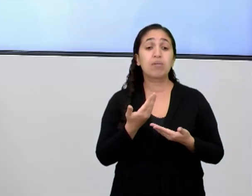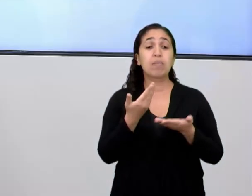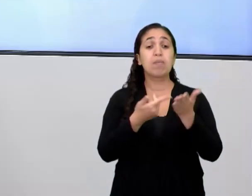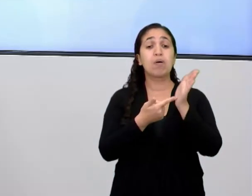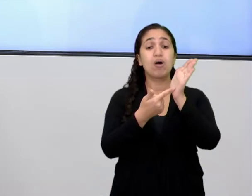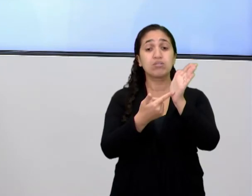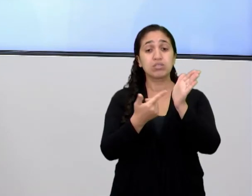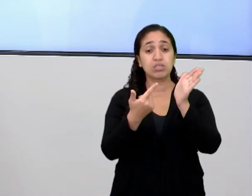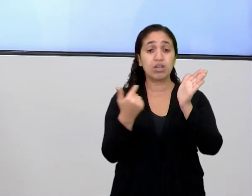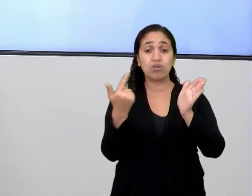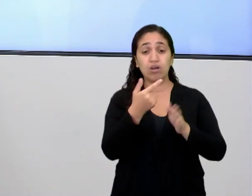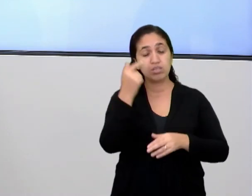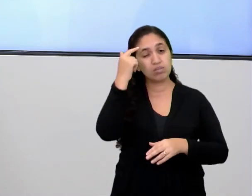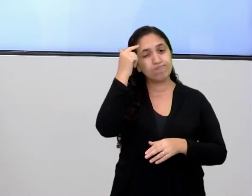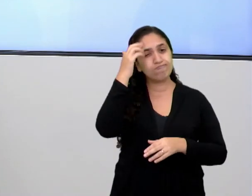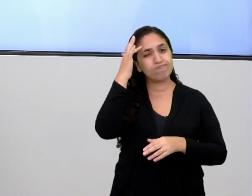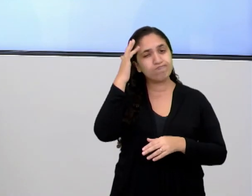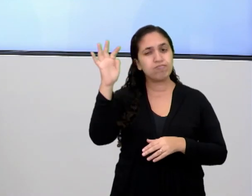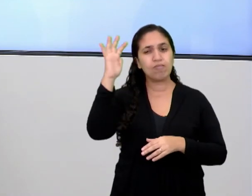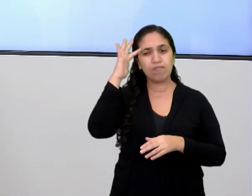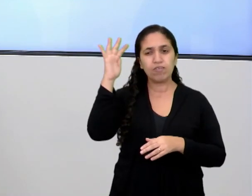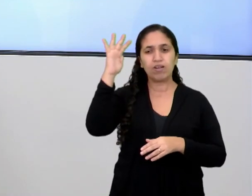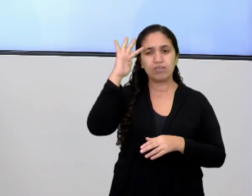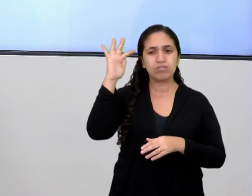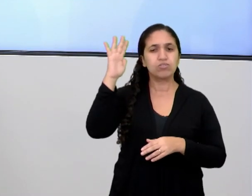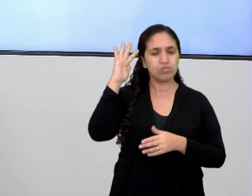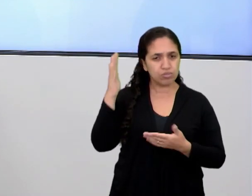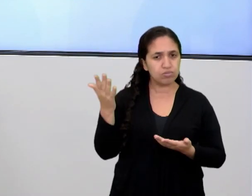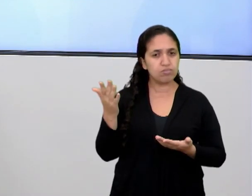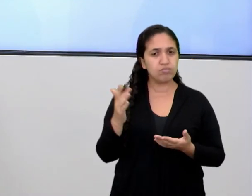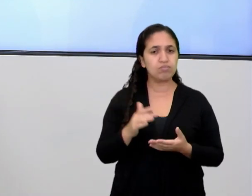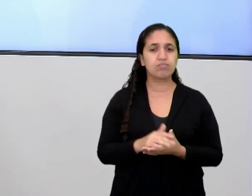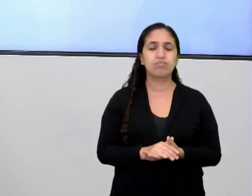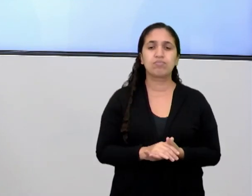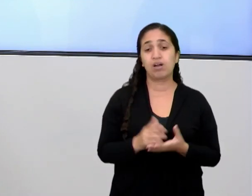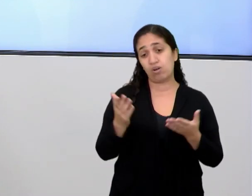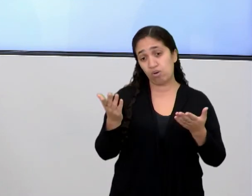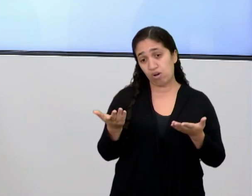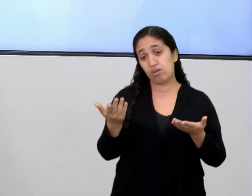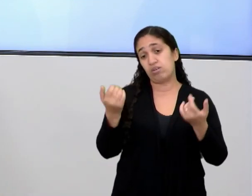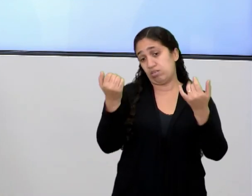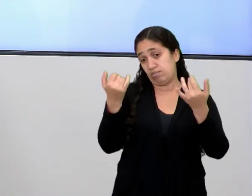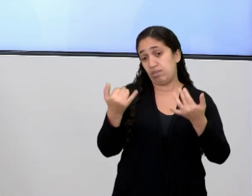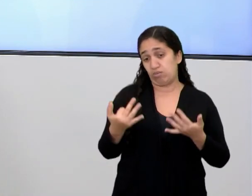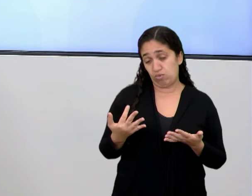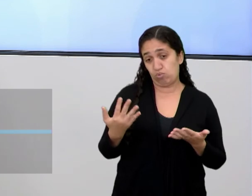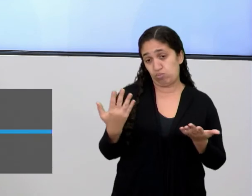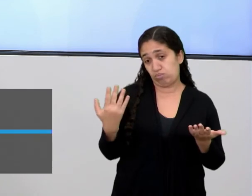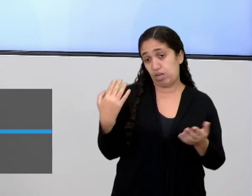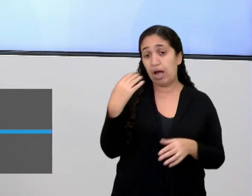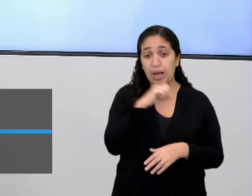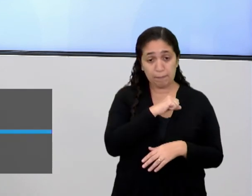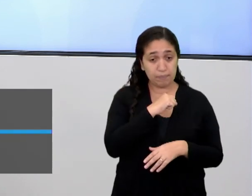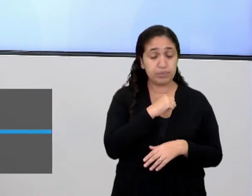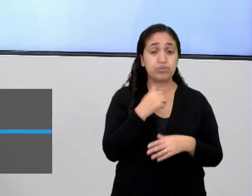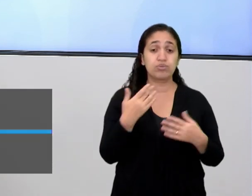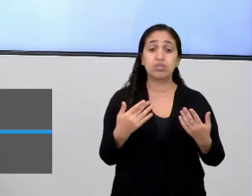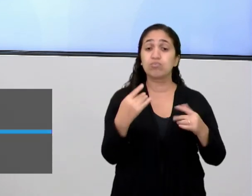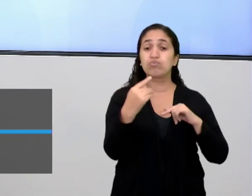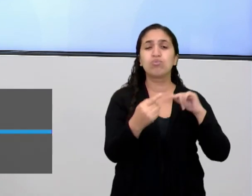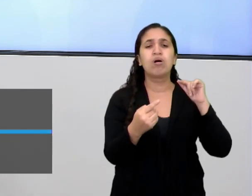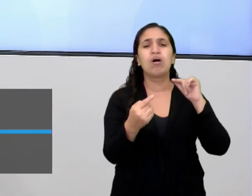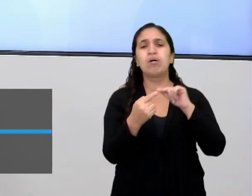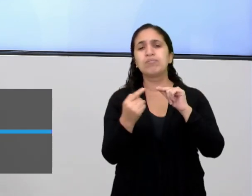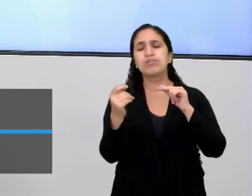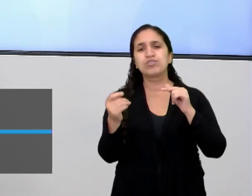algumas reflexões, tá? Isso que a gente apresentou aqui para vocês agora de uma forma rápida, né? Tem esse objetivo de dizer assim,